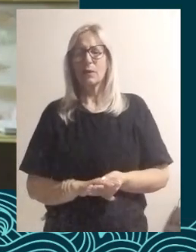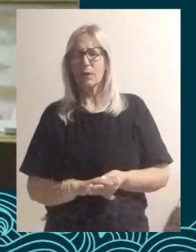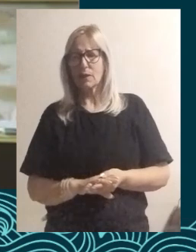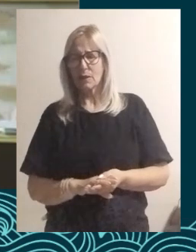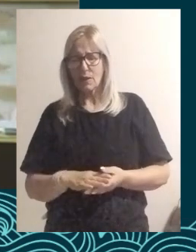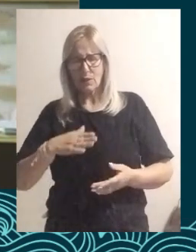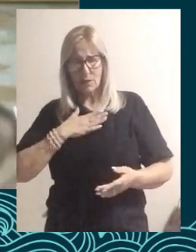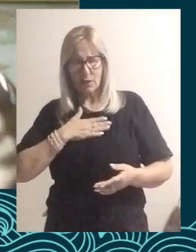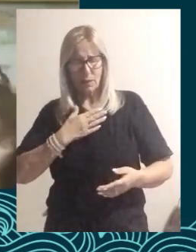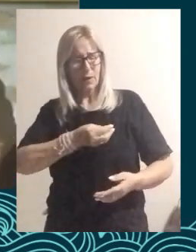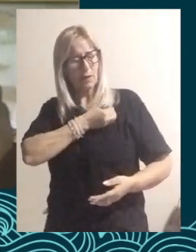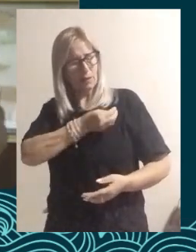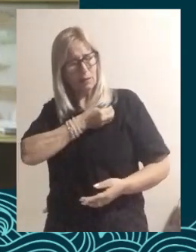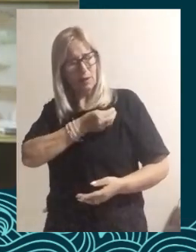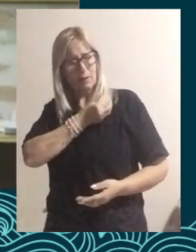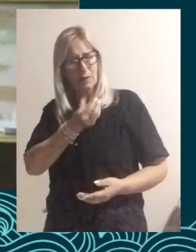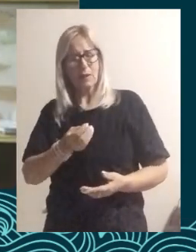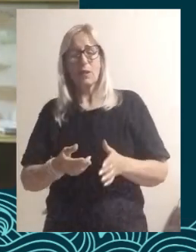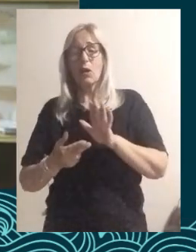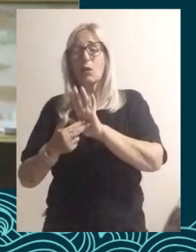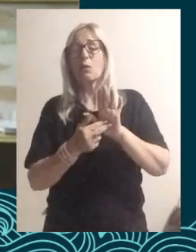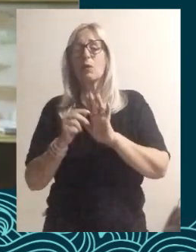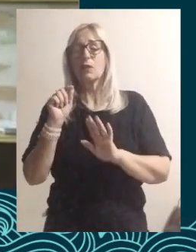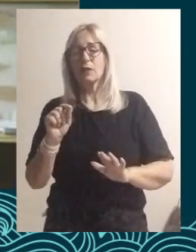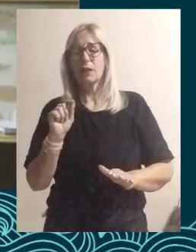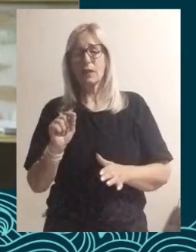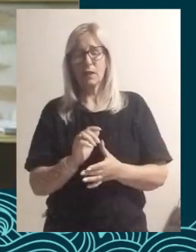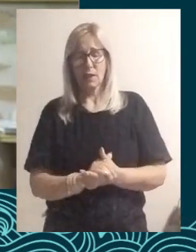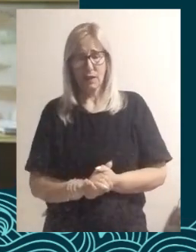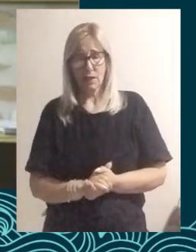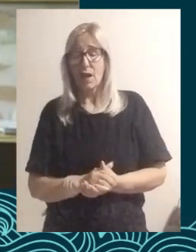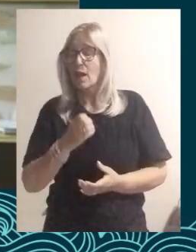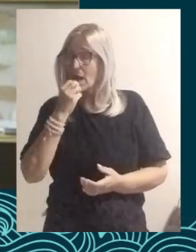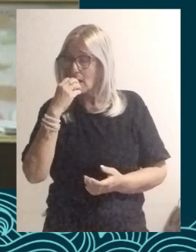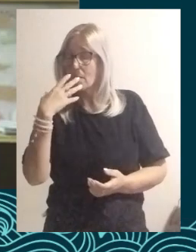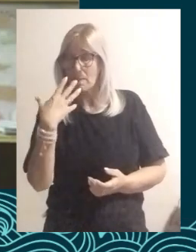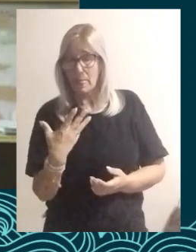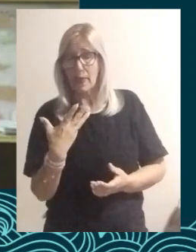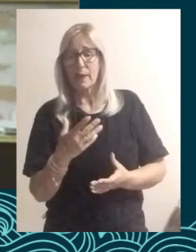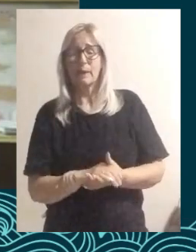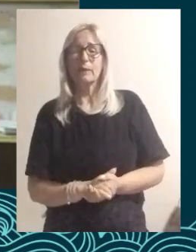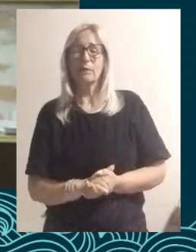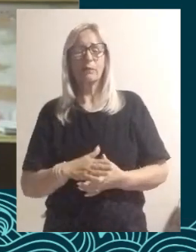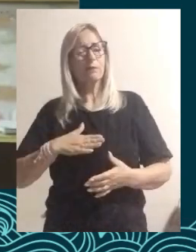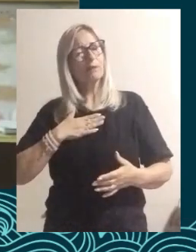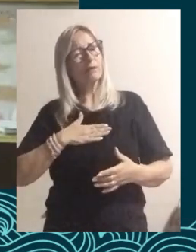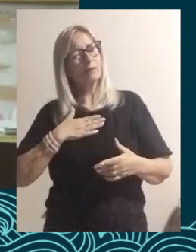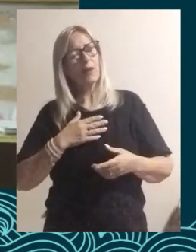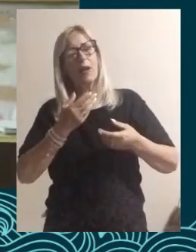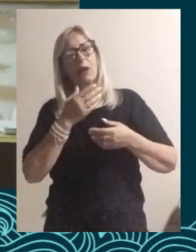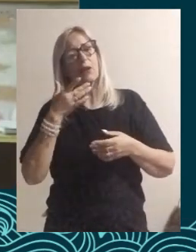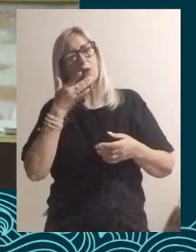de autopreservação, de trazer o prazer para a vida, né? Mostrar que é bom,